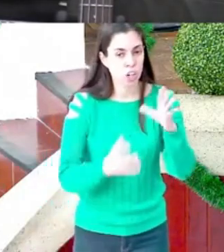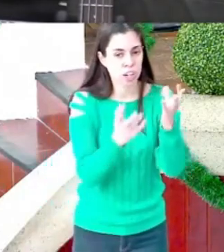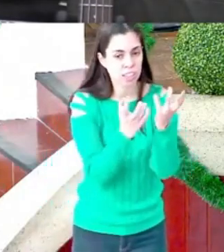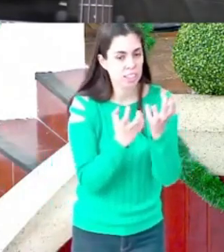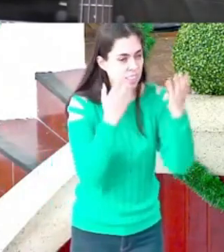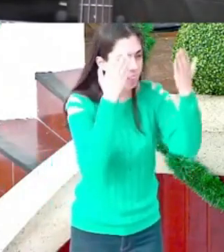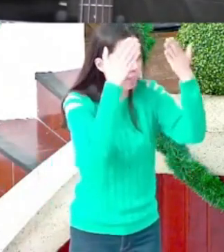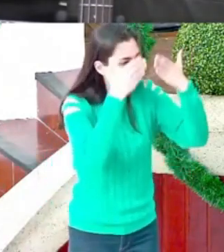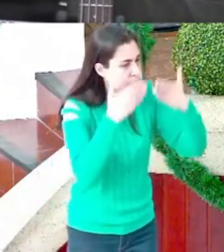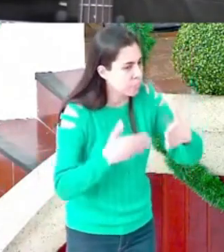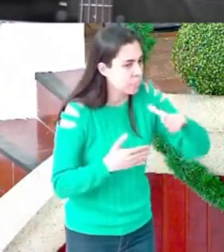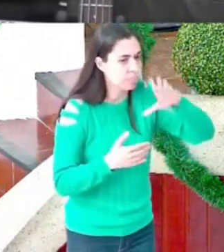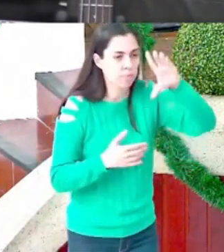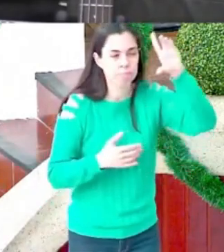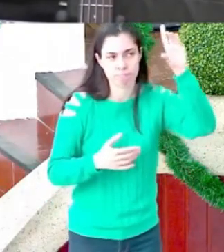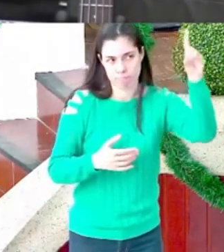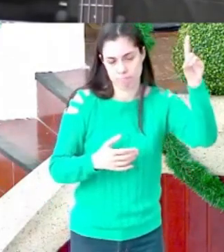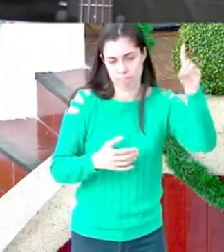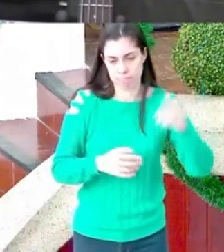Queridos,